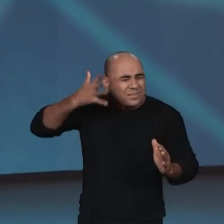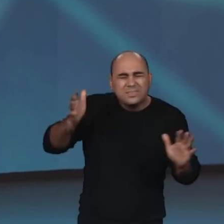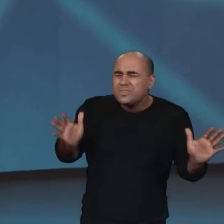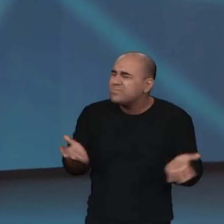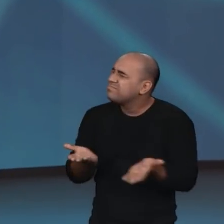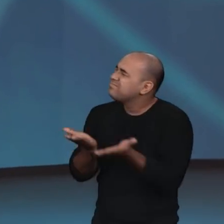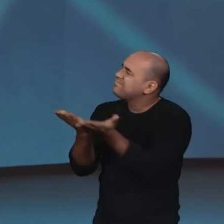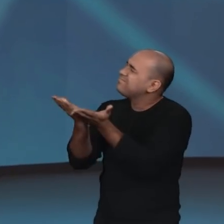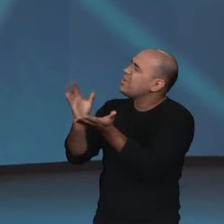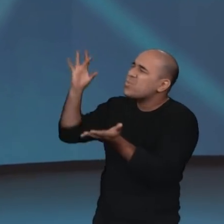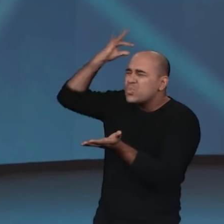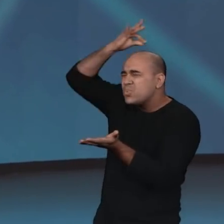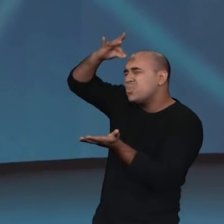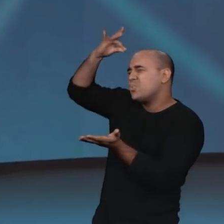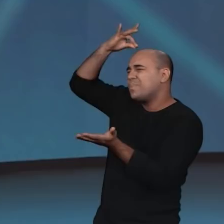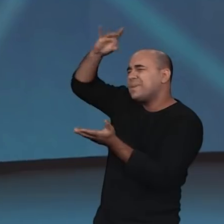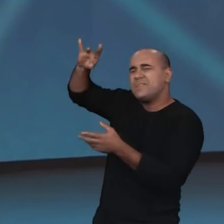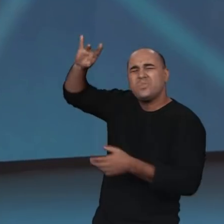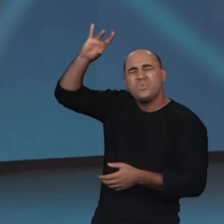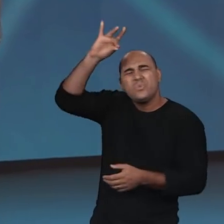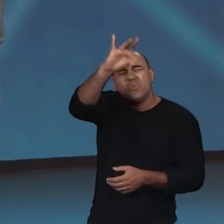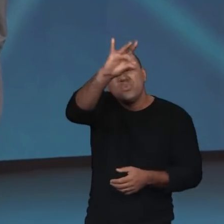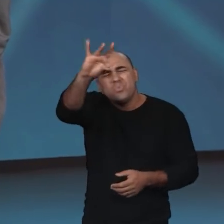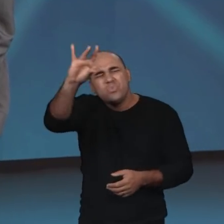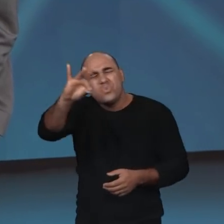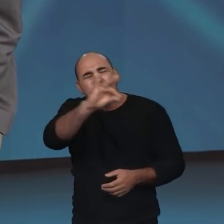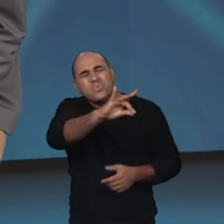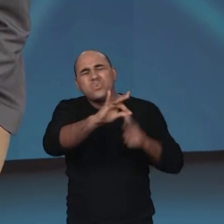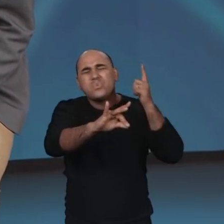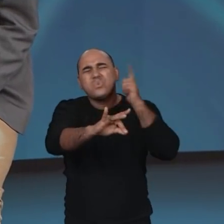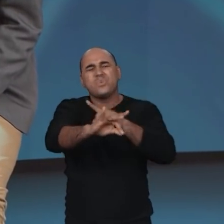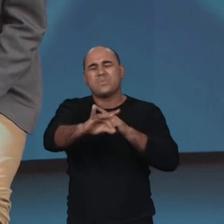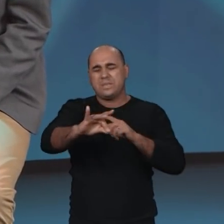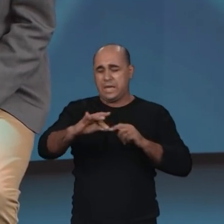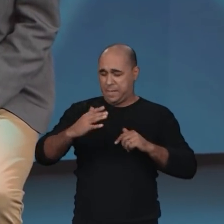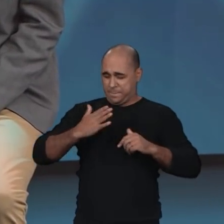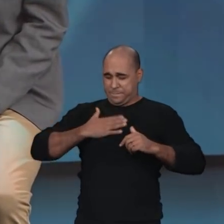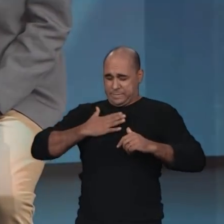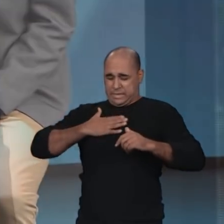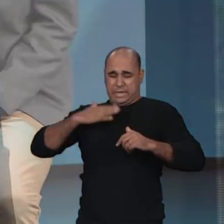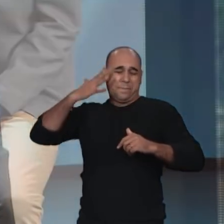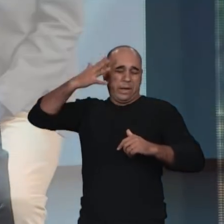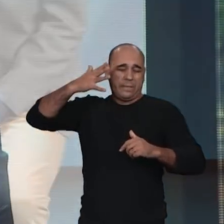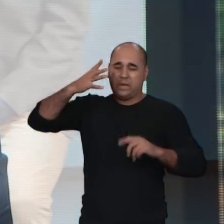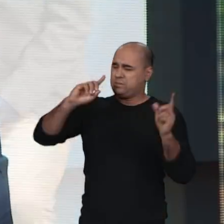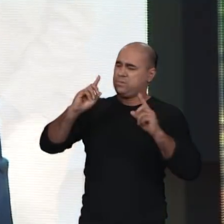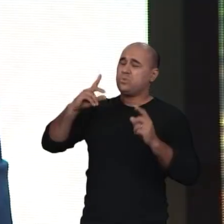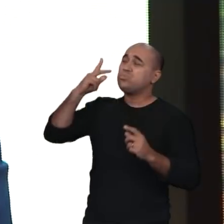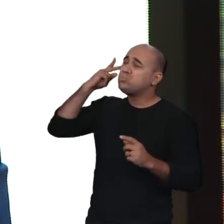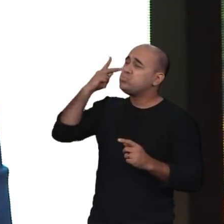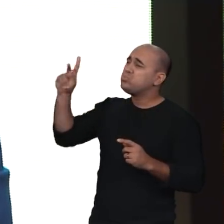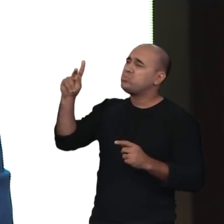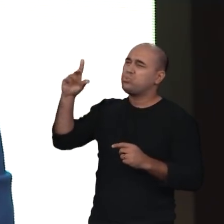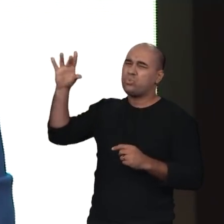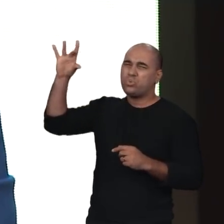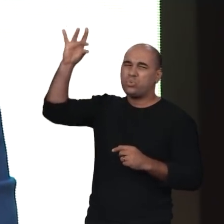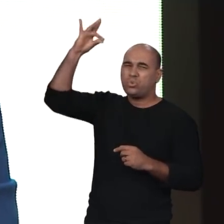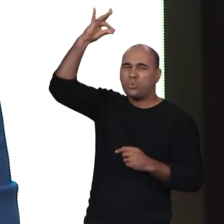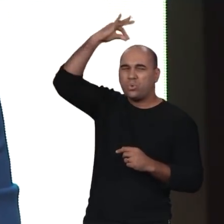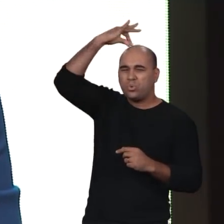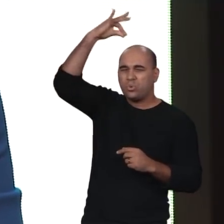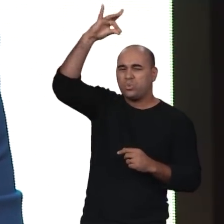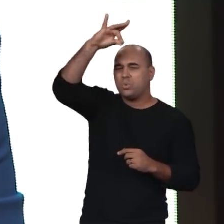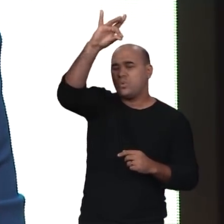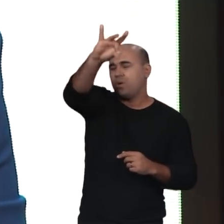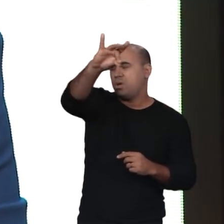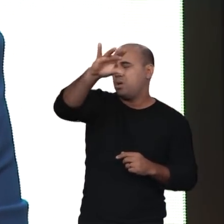atingir a todos que, nesse momento, ouvirem estas palavras, que não são nossas, mas aquelas palavras extraídas da Tua Palavra. Amém. Eu